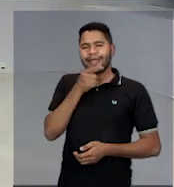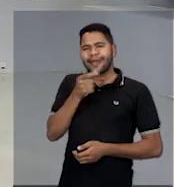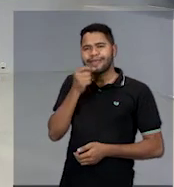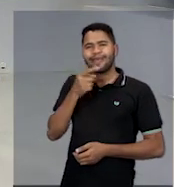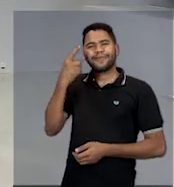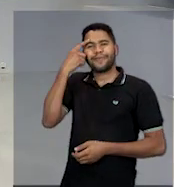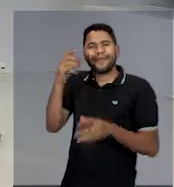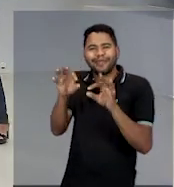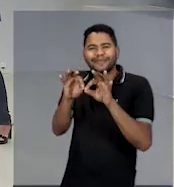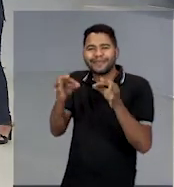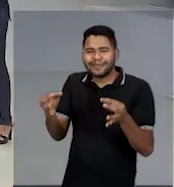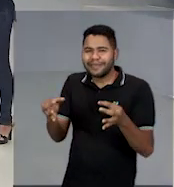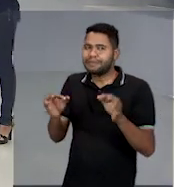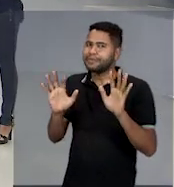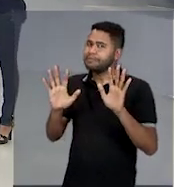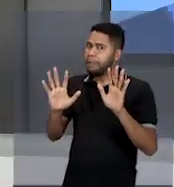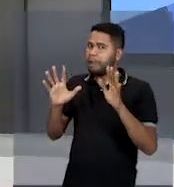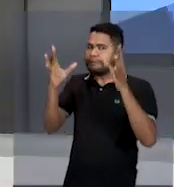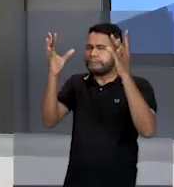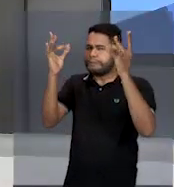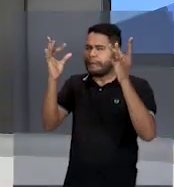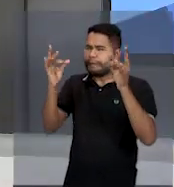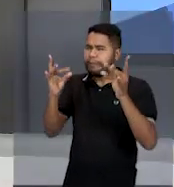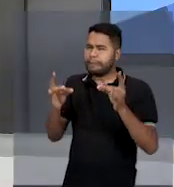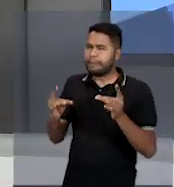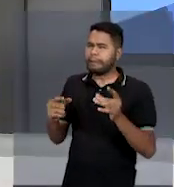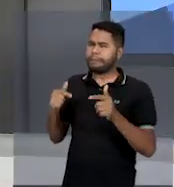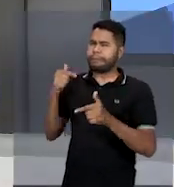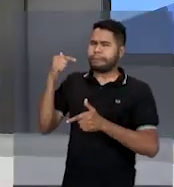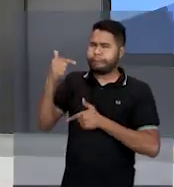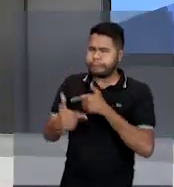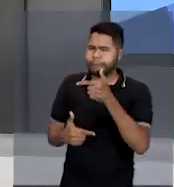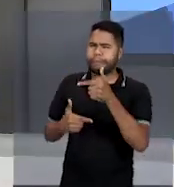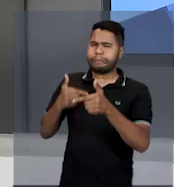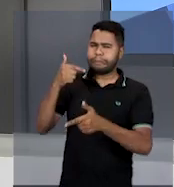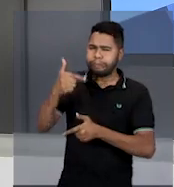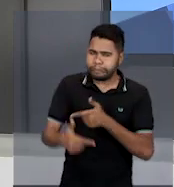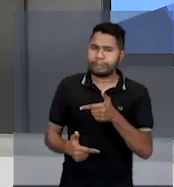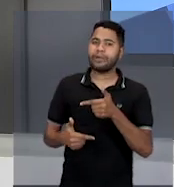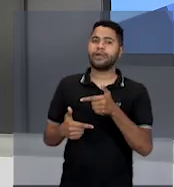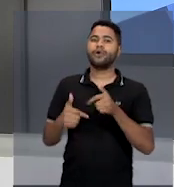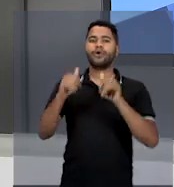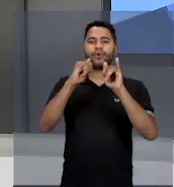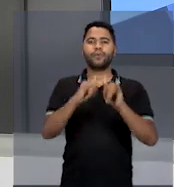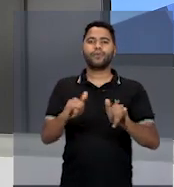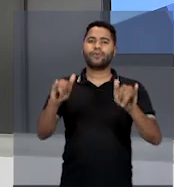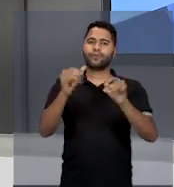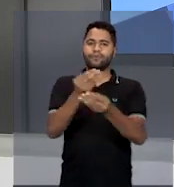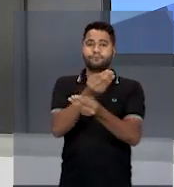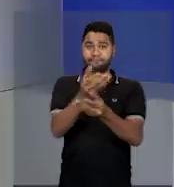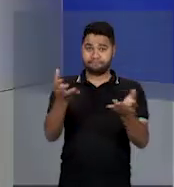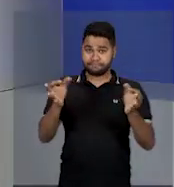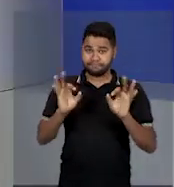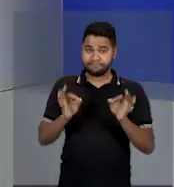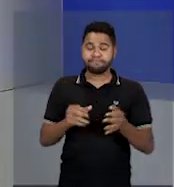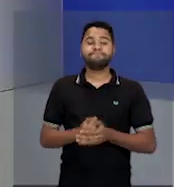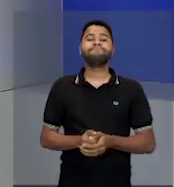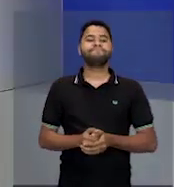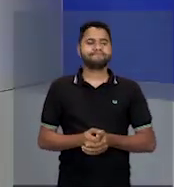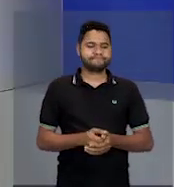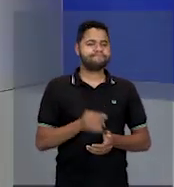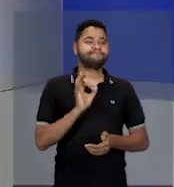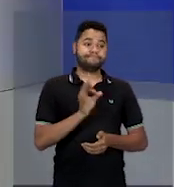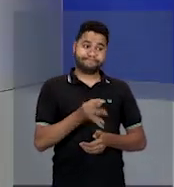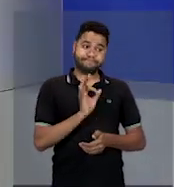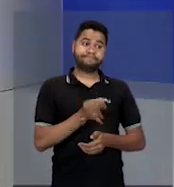tudo muito simples, mas tem um trabalho em conjunto para que a notícia chegue até a gente, né? Exatamente. O